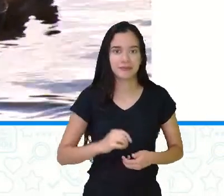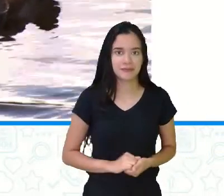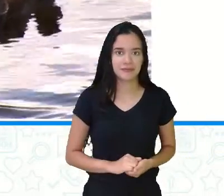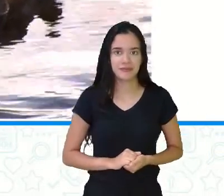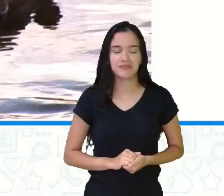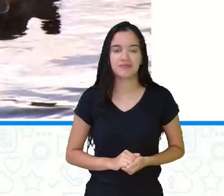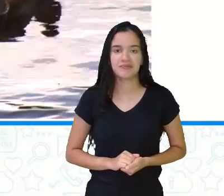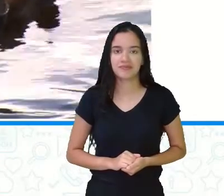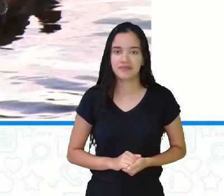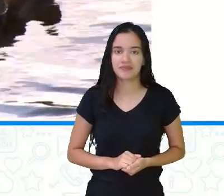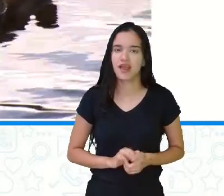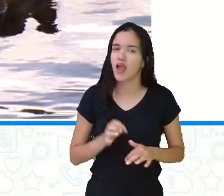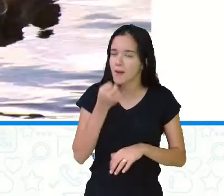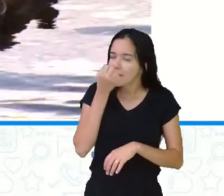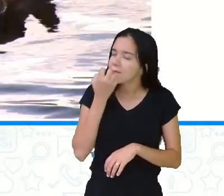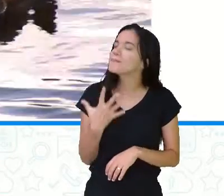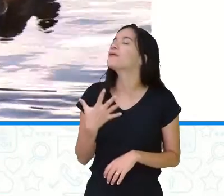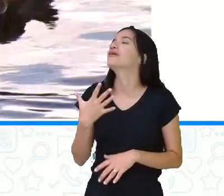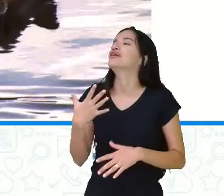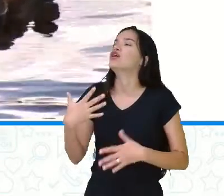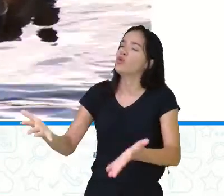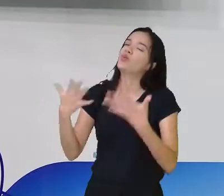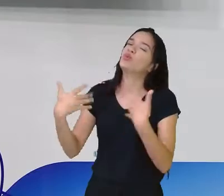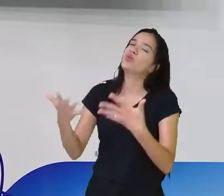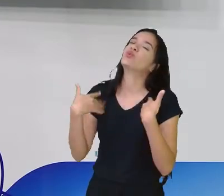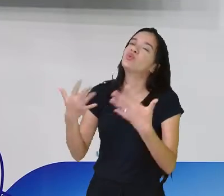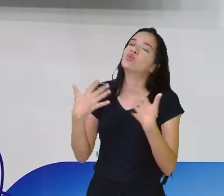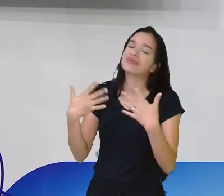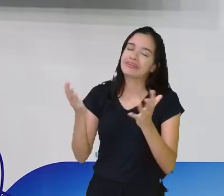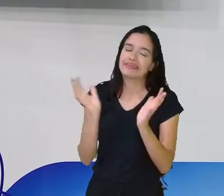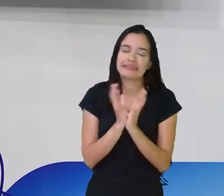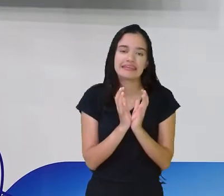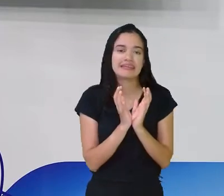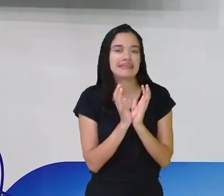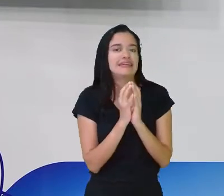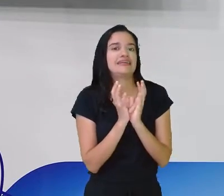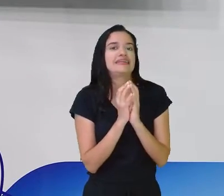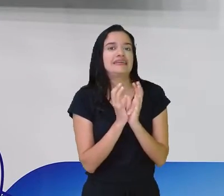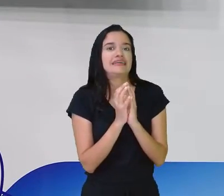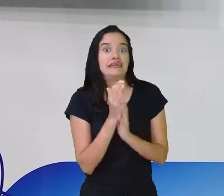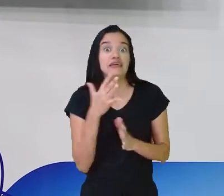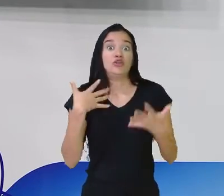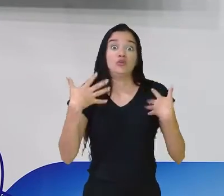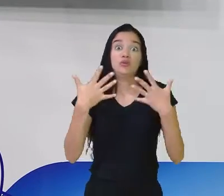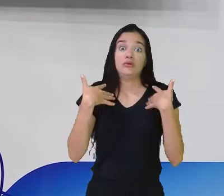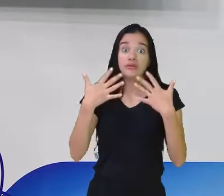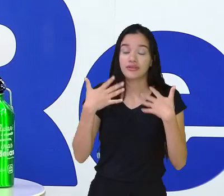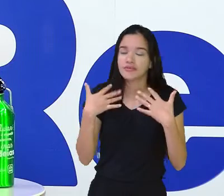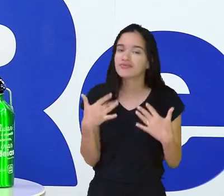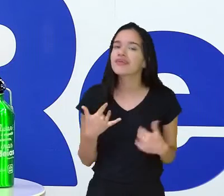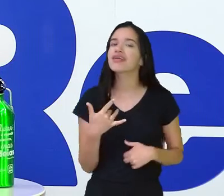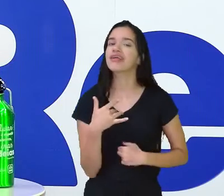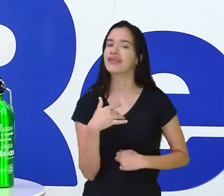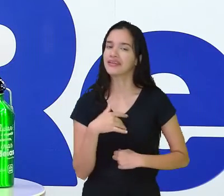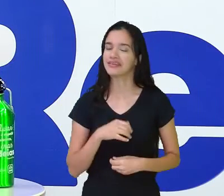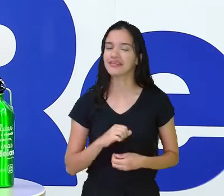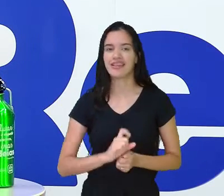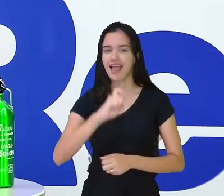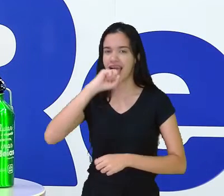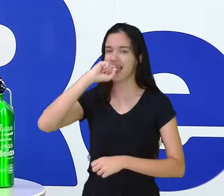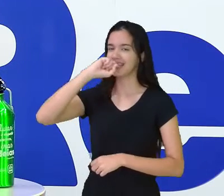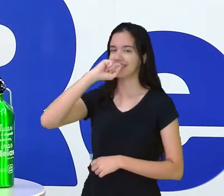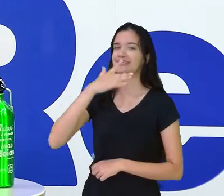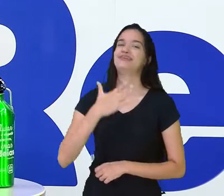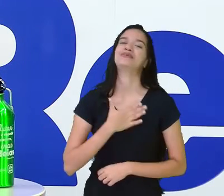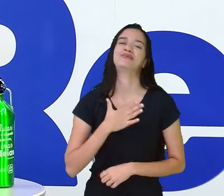refrescando. Bom, né, professora Márcia? O calor que está fazendo em Recife, eles estão fazendo uma invejinha a gente, não estão? Ah, com certeza, viu,